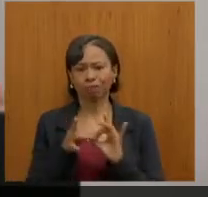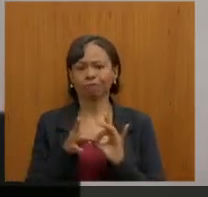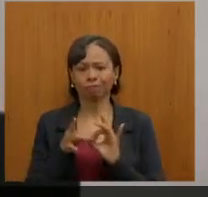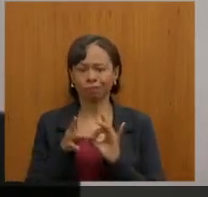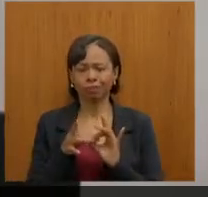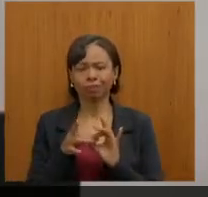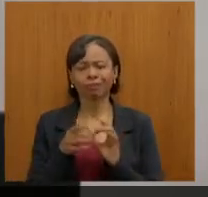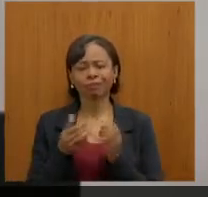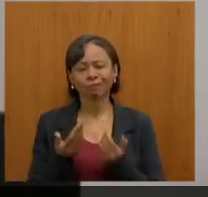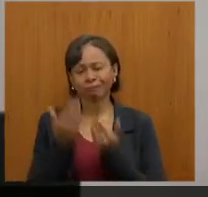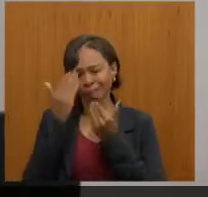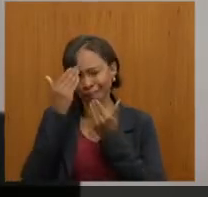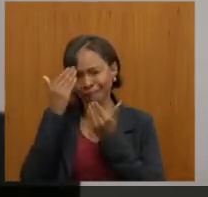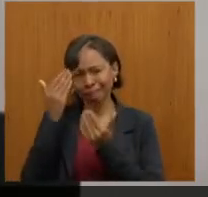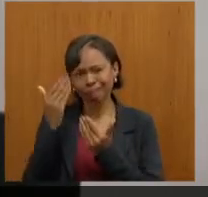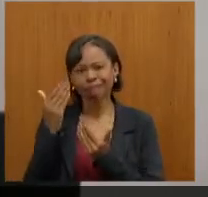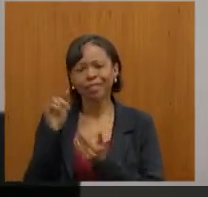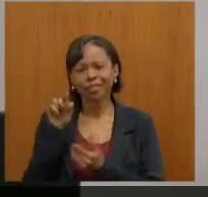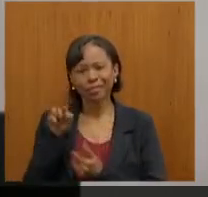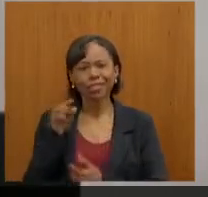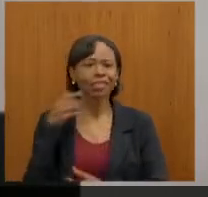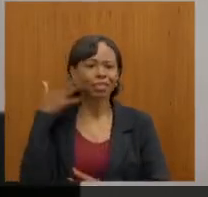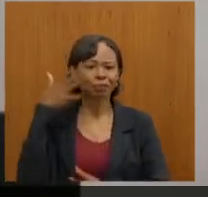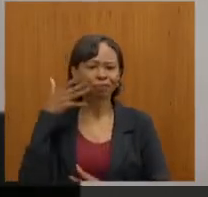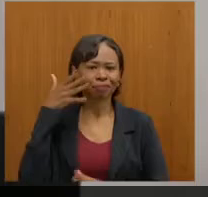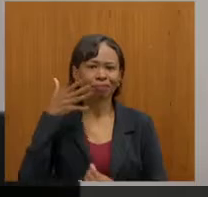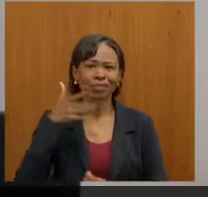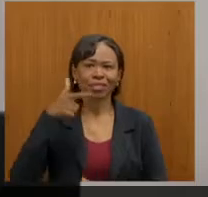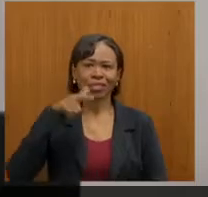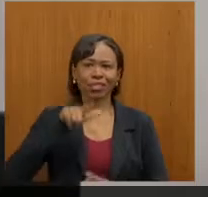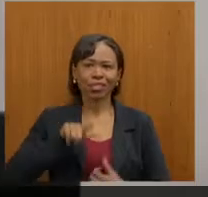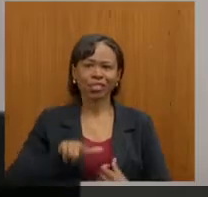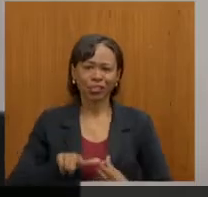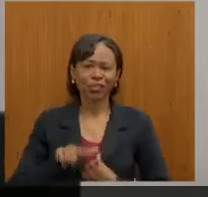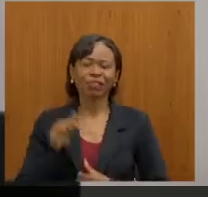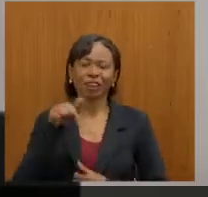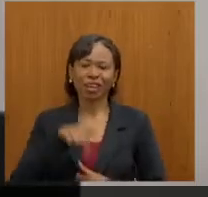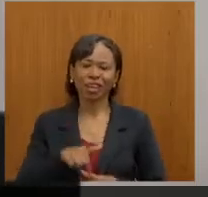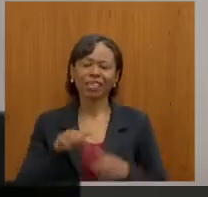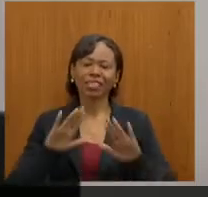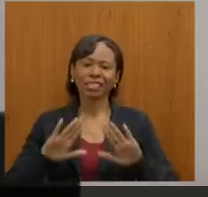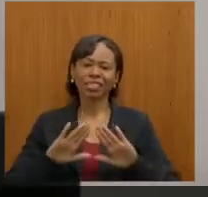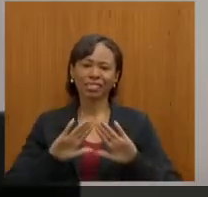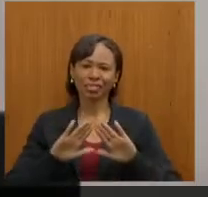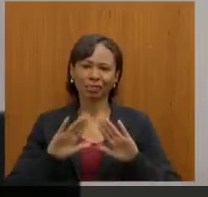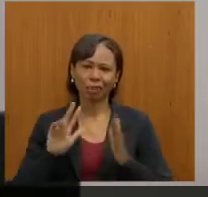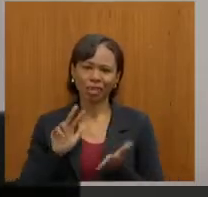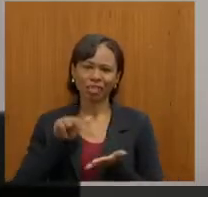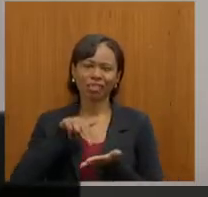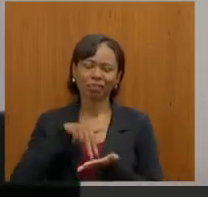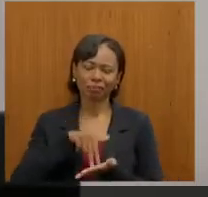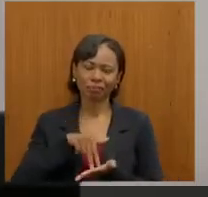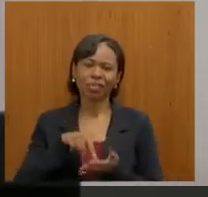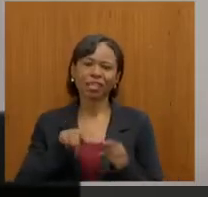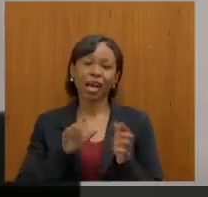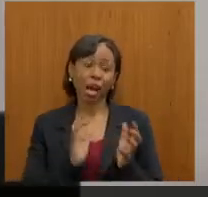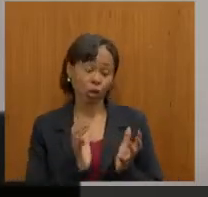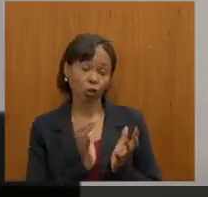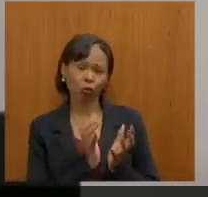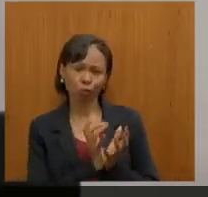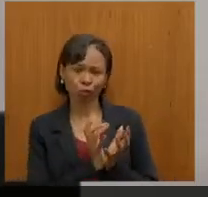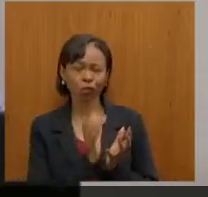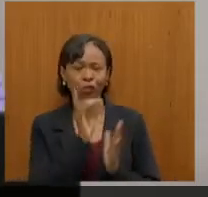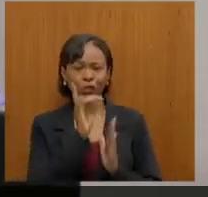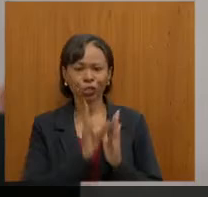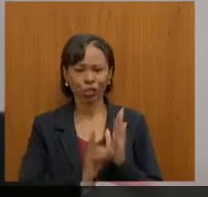então obrigada aí por brindaram mais uma vez a Assembleia Legislativa com a sua presença a comissão em defesa dos direitos